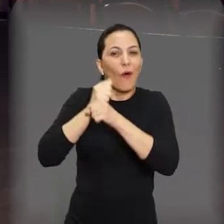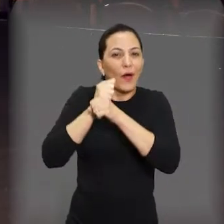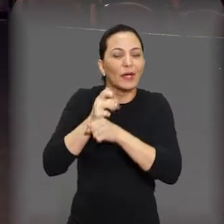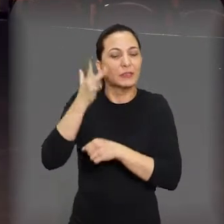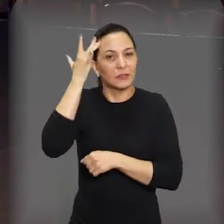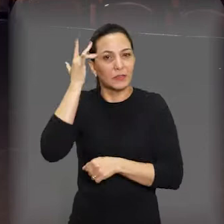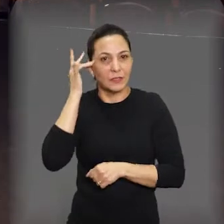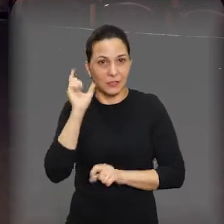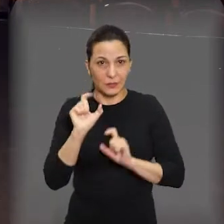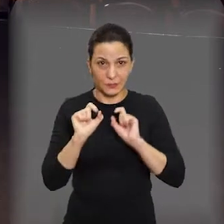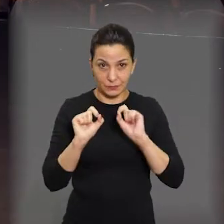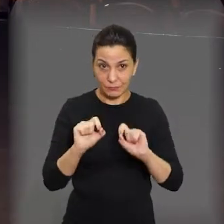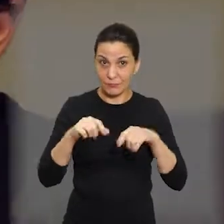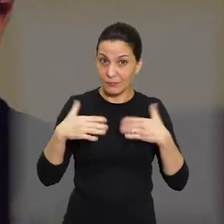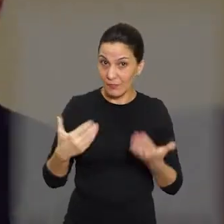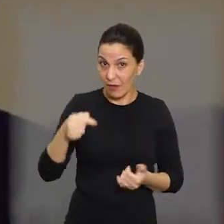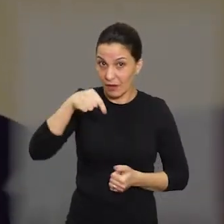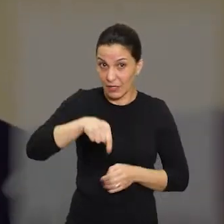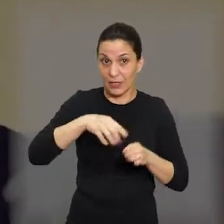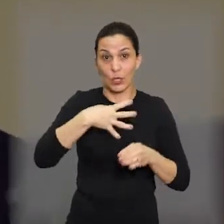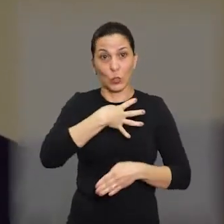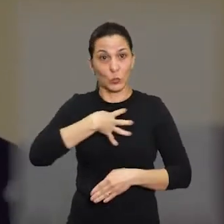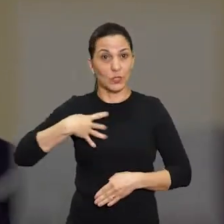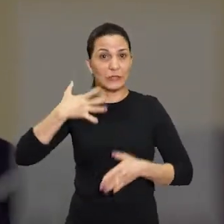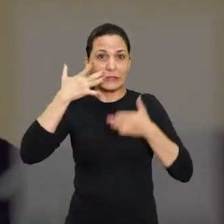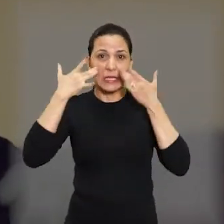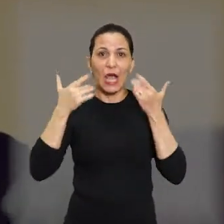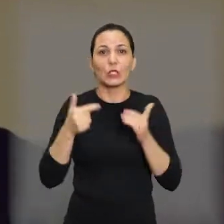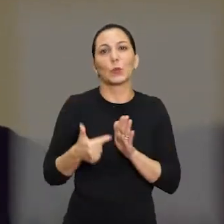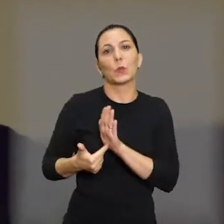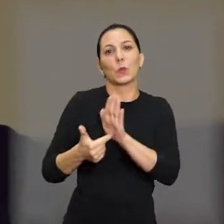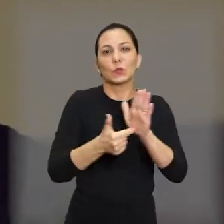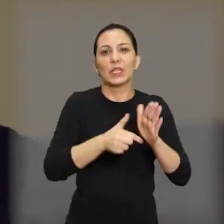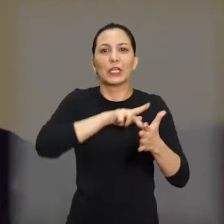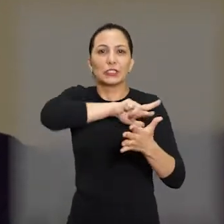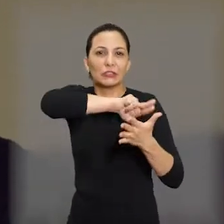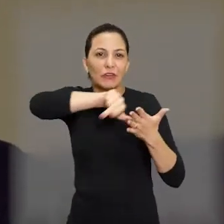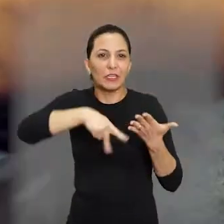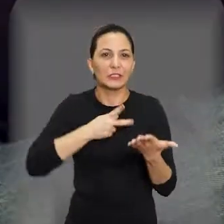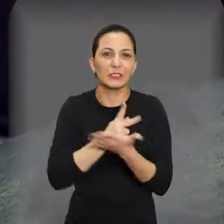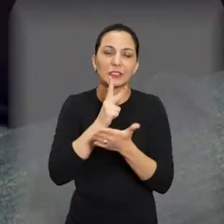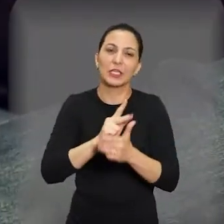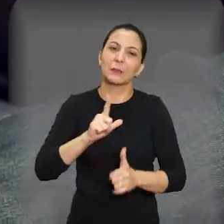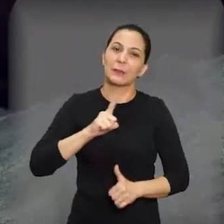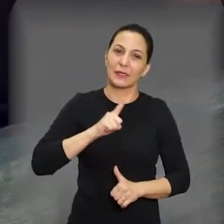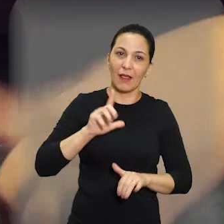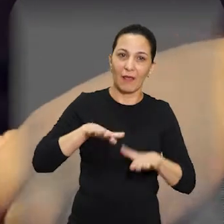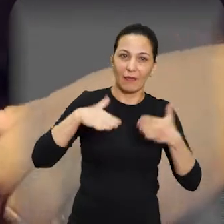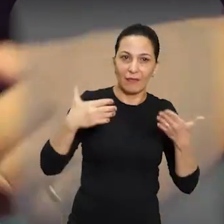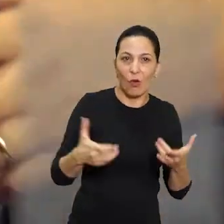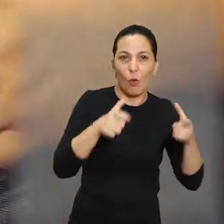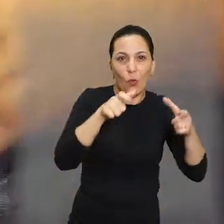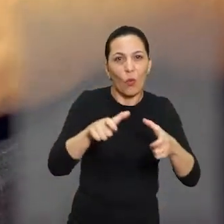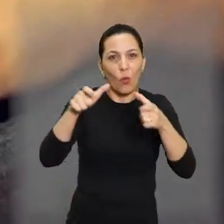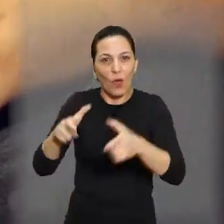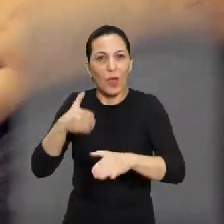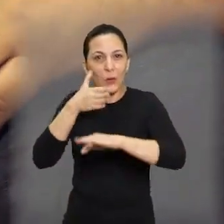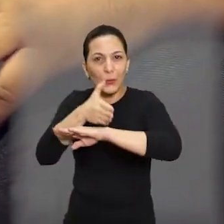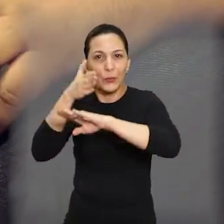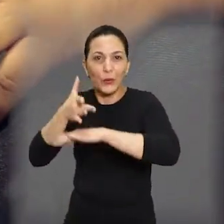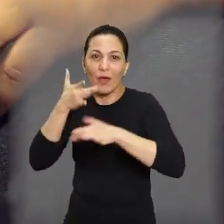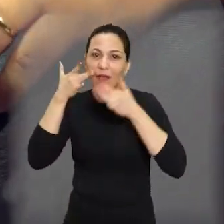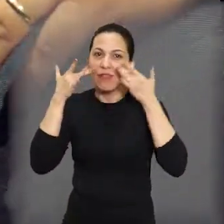coisa que proporcionava muito apresentações, inclusive fora do teatro. Então fazia apresentações em